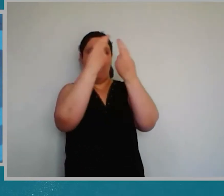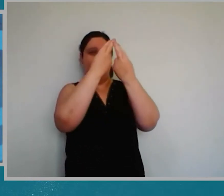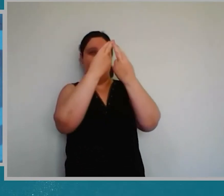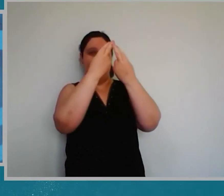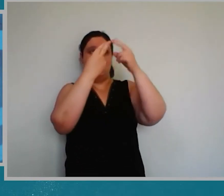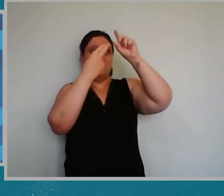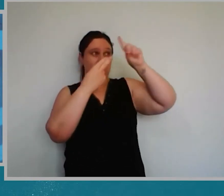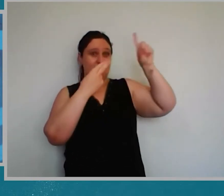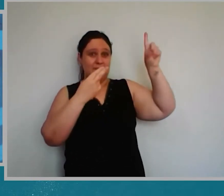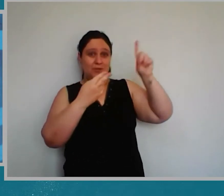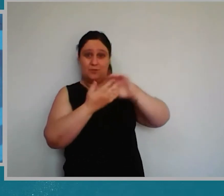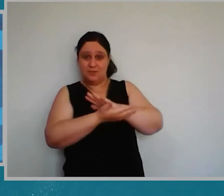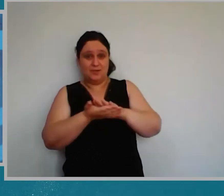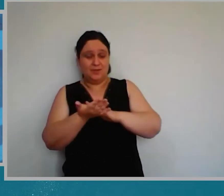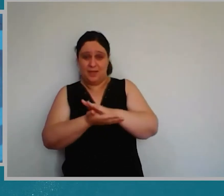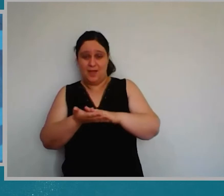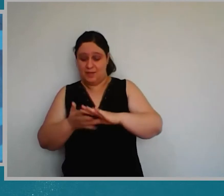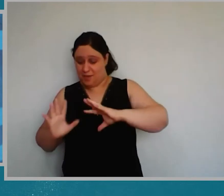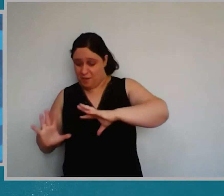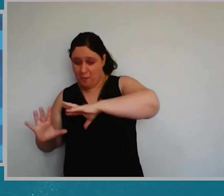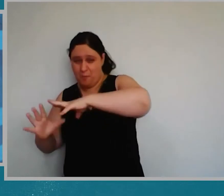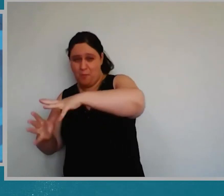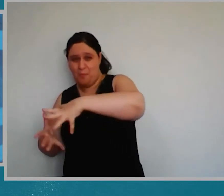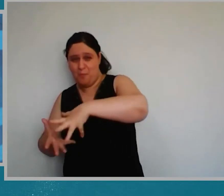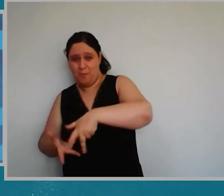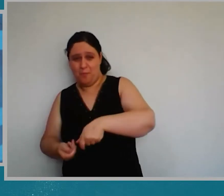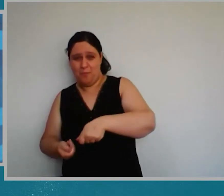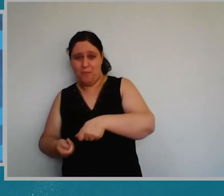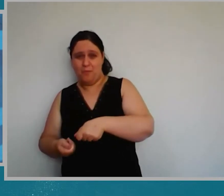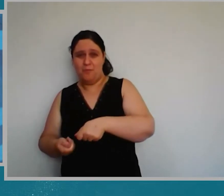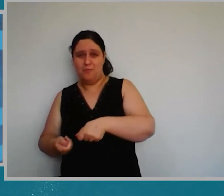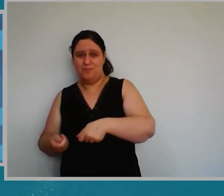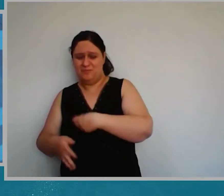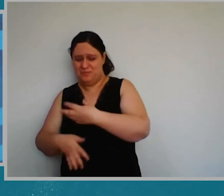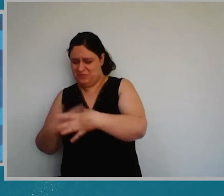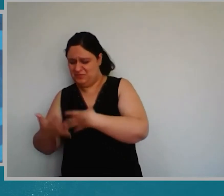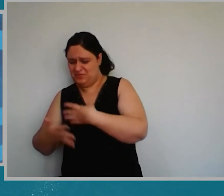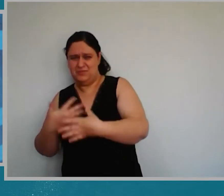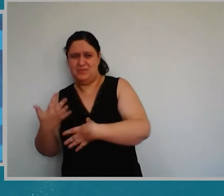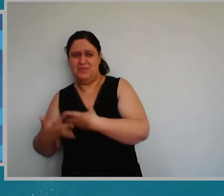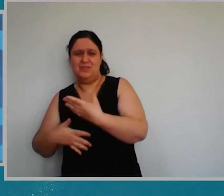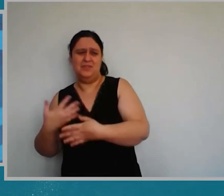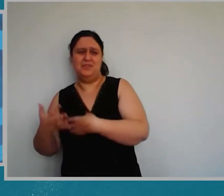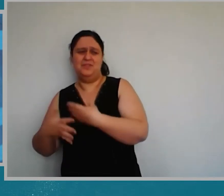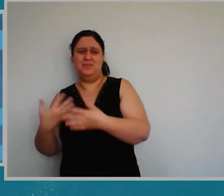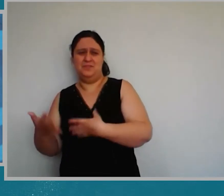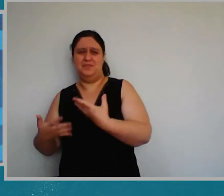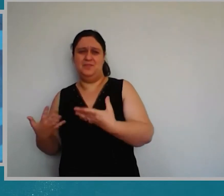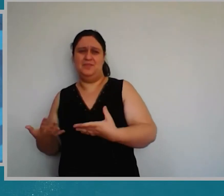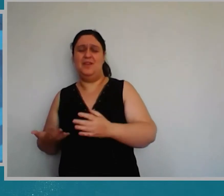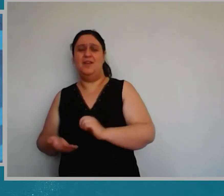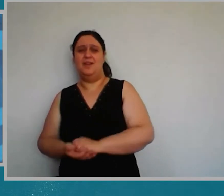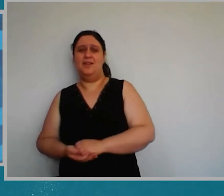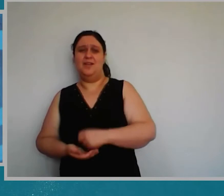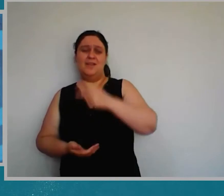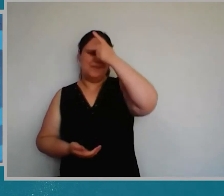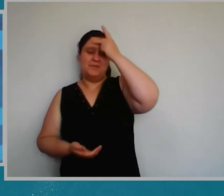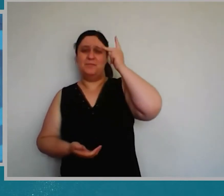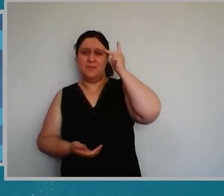em confusão. As pessoas do mundo estão vivendo